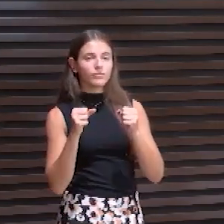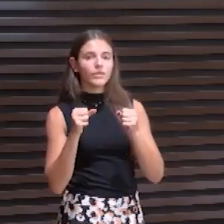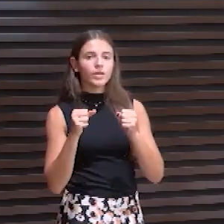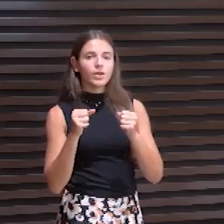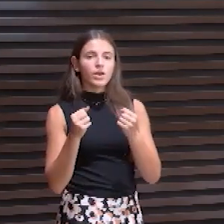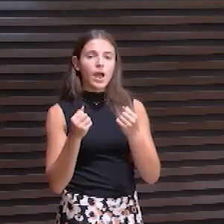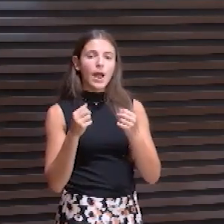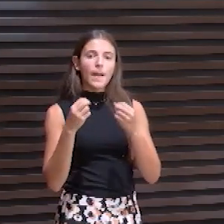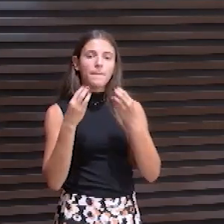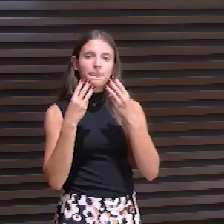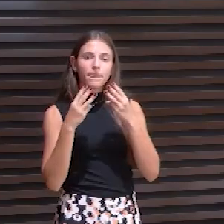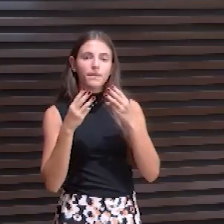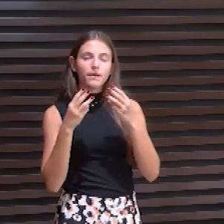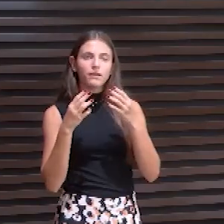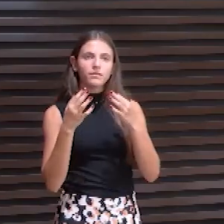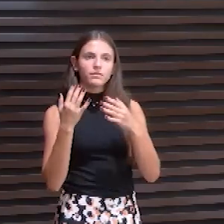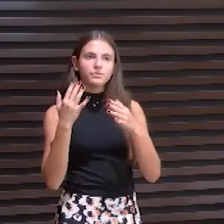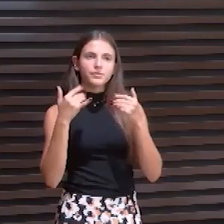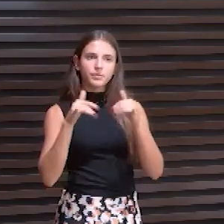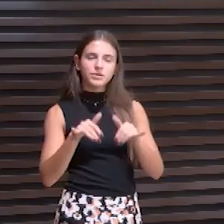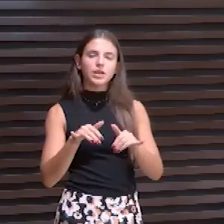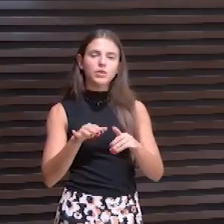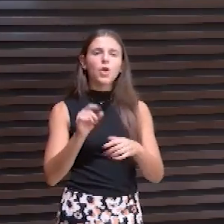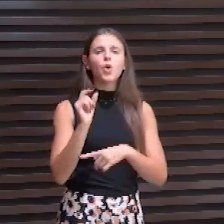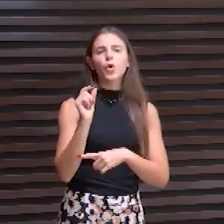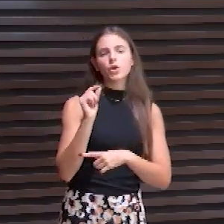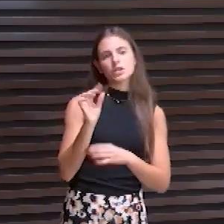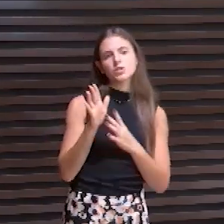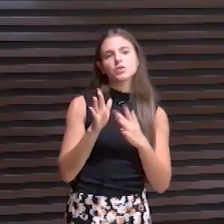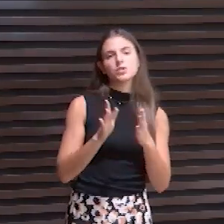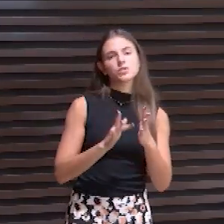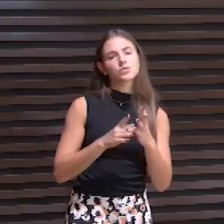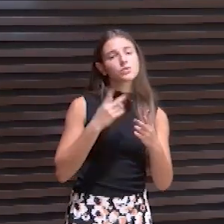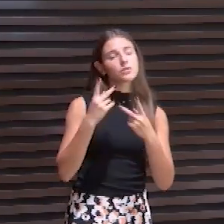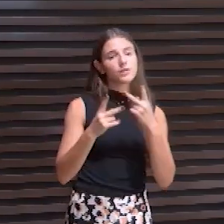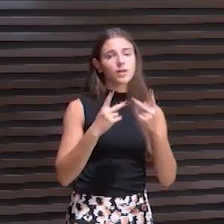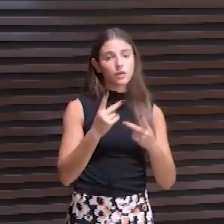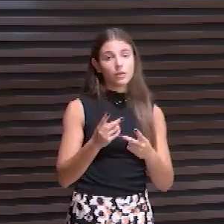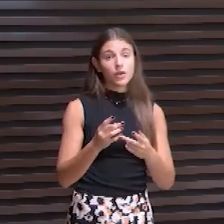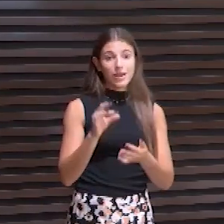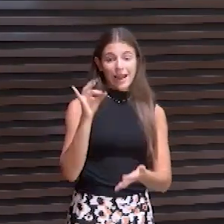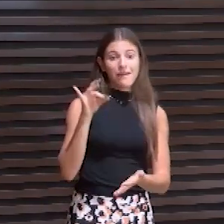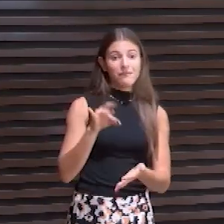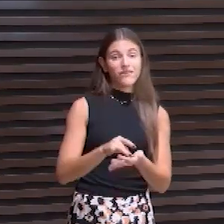pregou era o que precisava ser pregado. Aquela era a mensagem verdadeira.